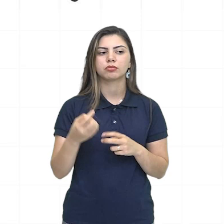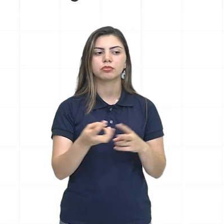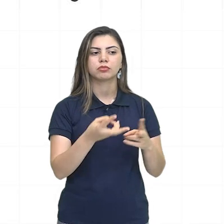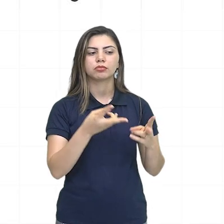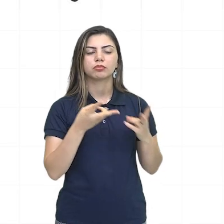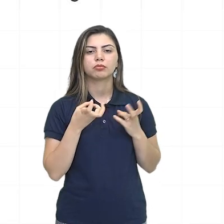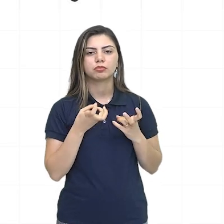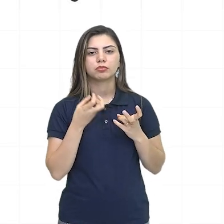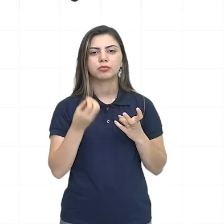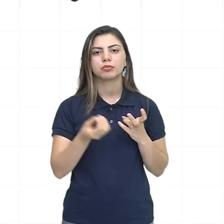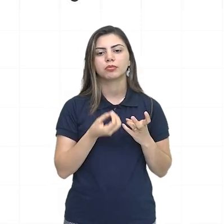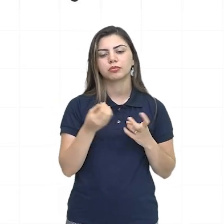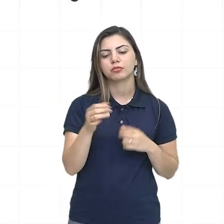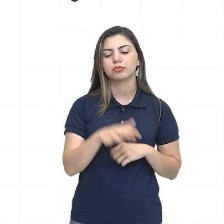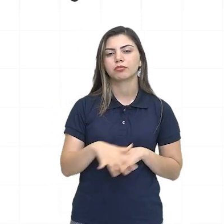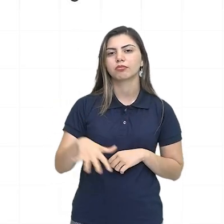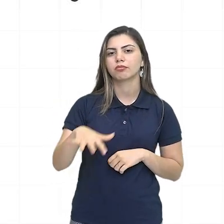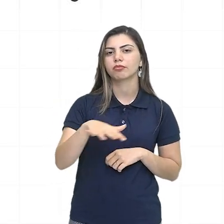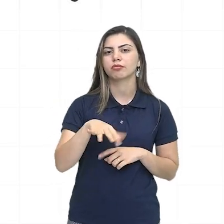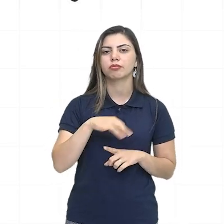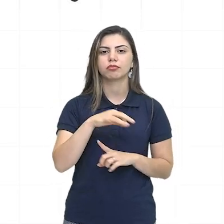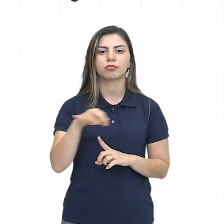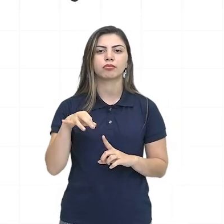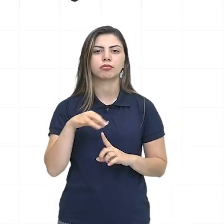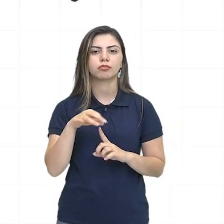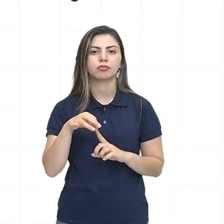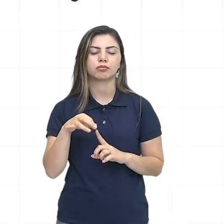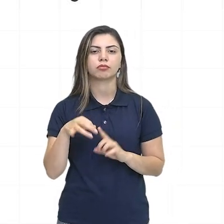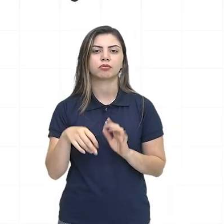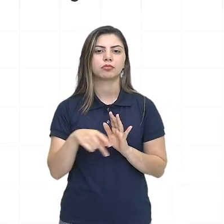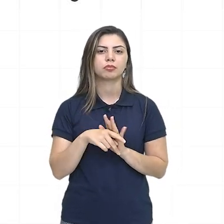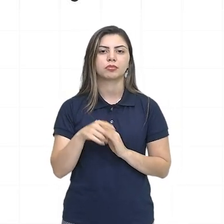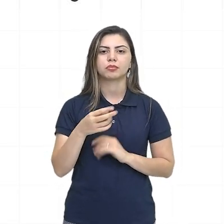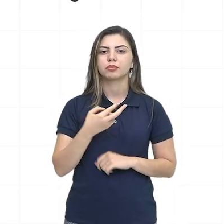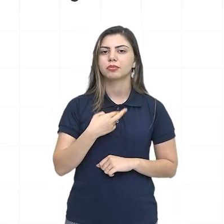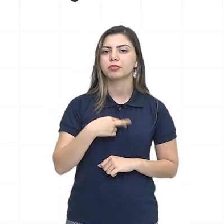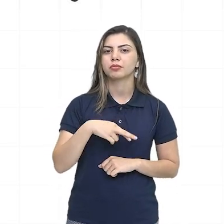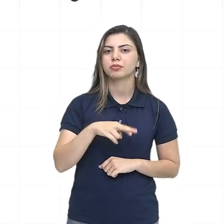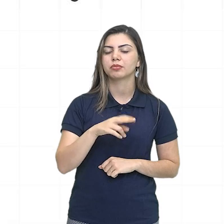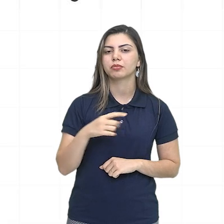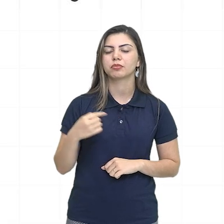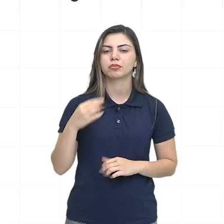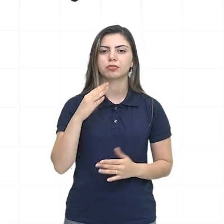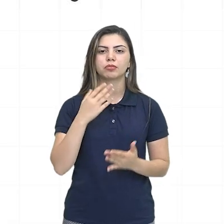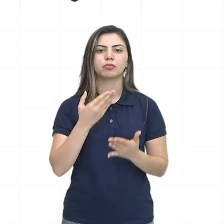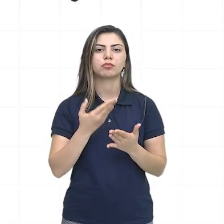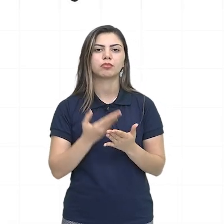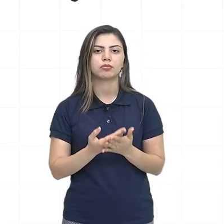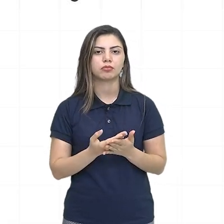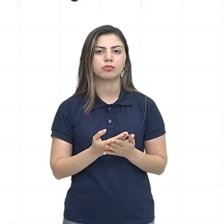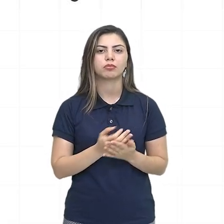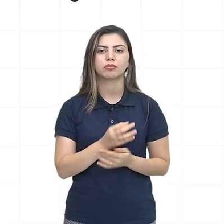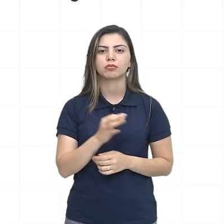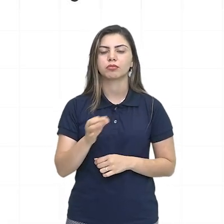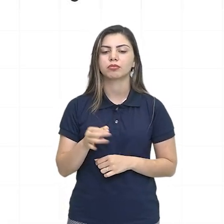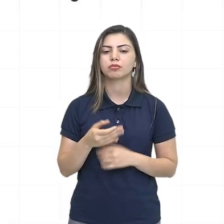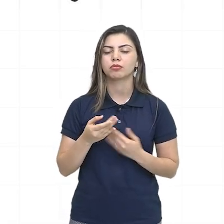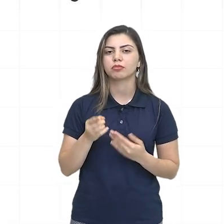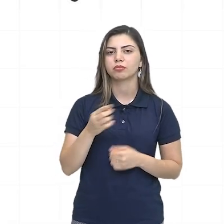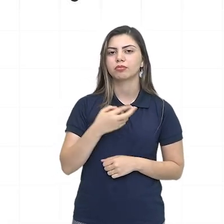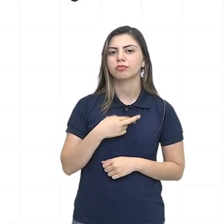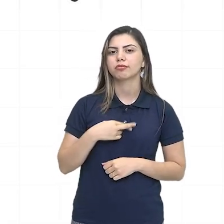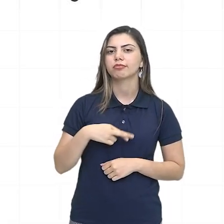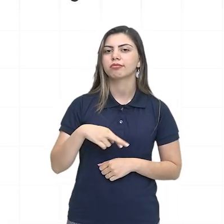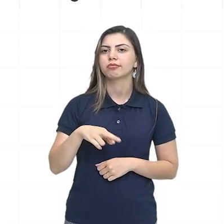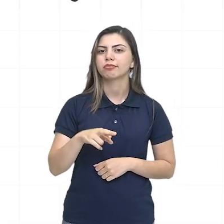aquela dimensão espiritual que a religião acredita, que a religião invoca, que a religião